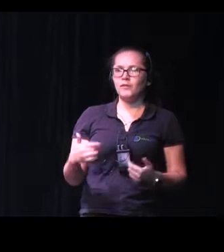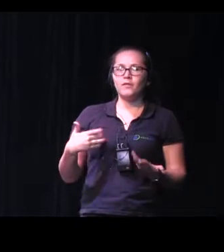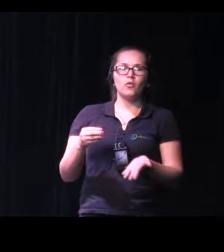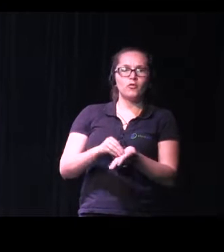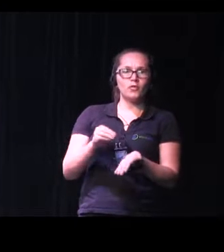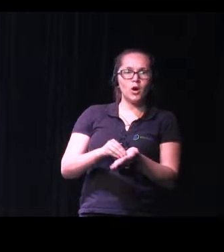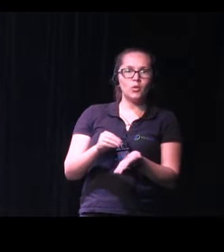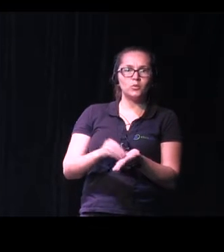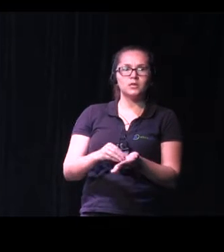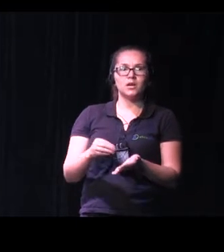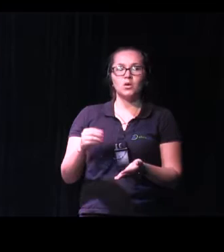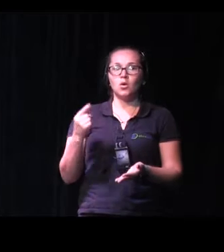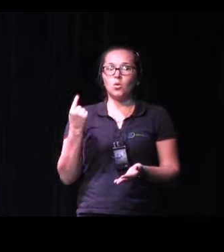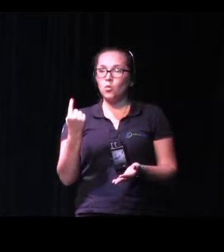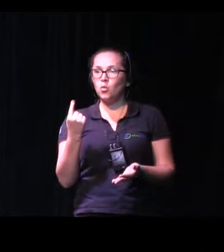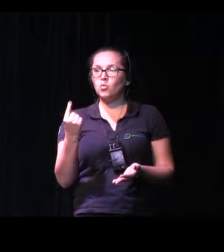mas claro que faltava